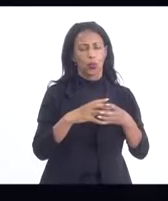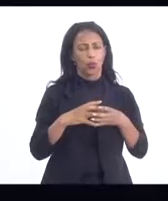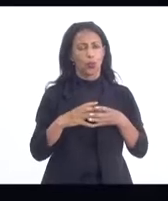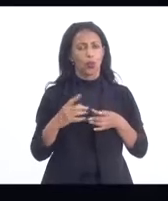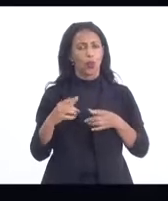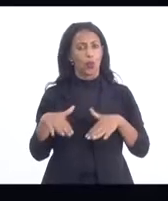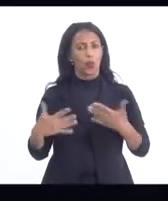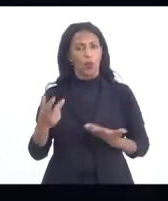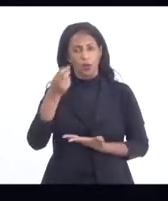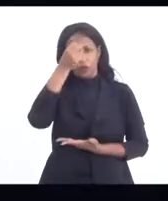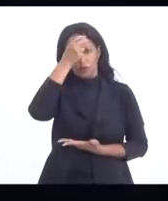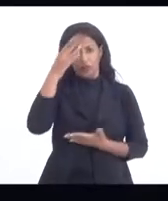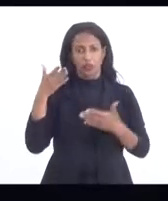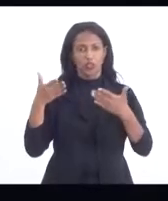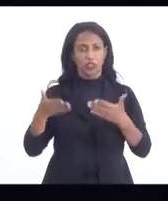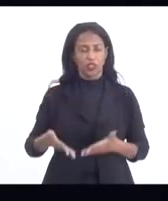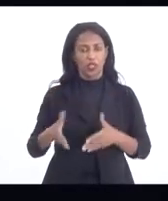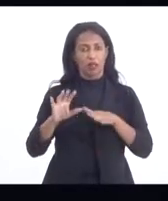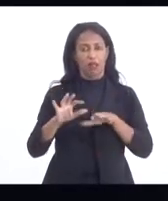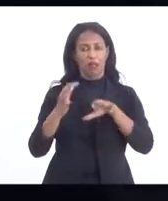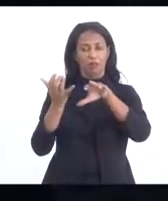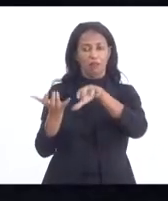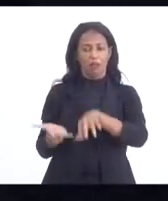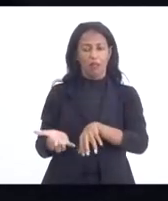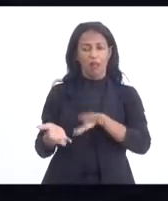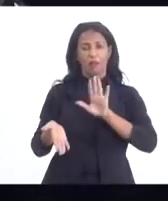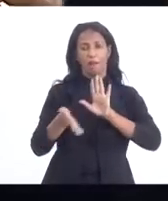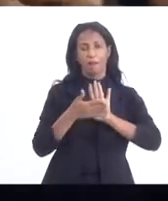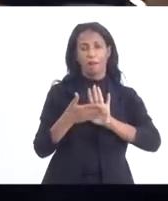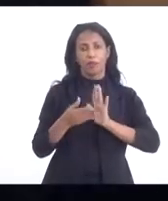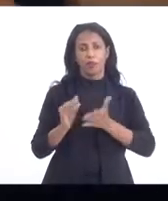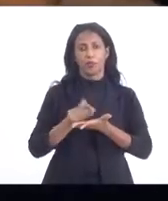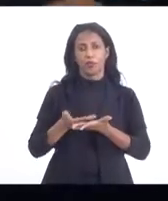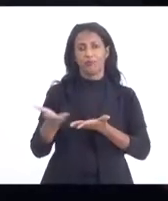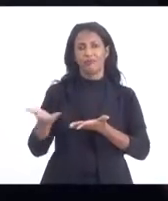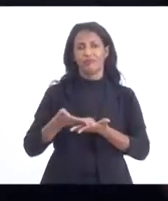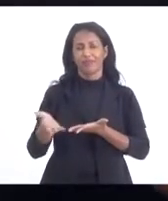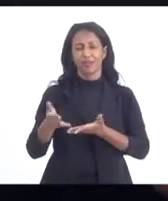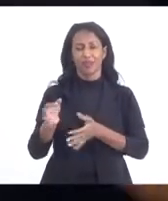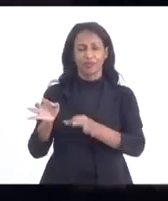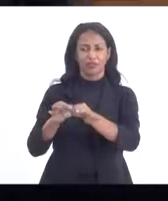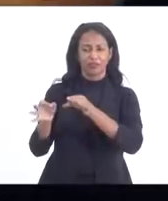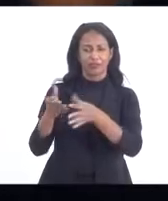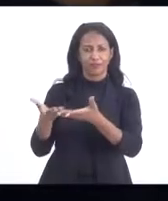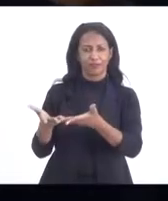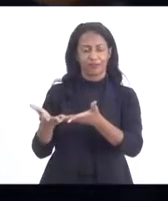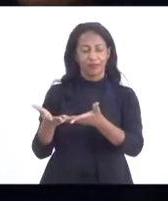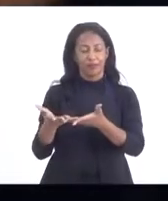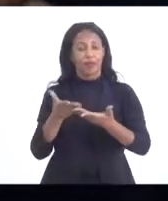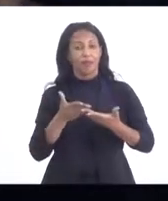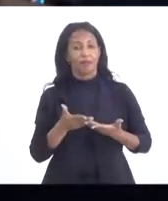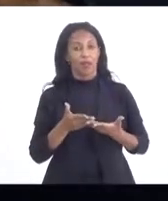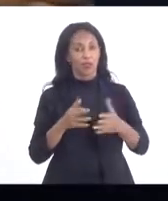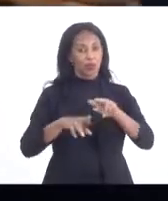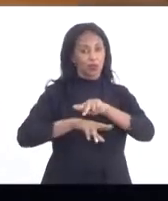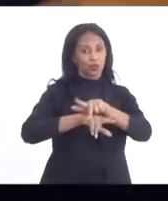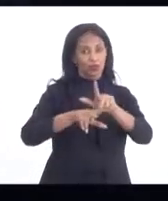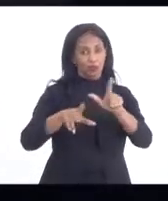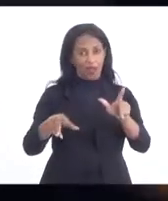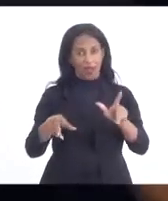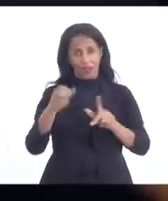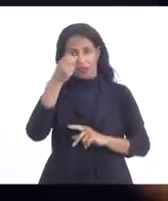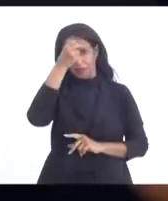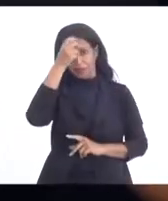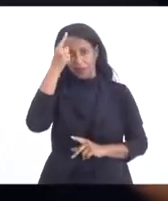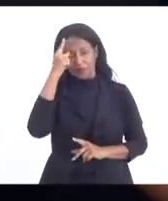quando um prefeito chega a Brasília pedindo, levando a sua demanda, é atendido de uma maneira. Mas quando vários prefeitos,